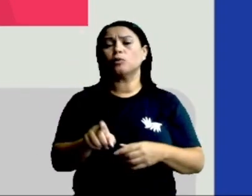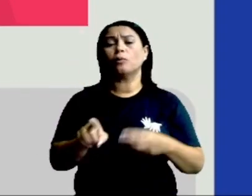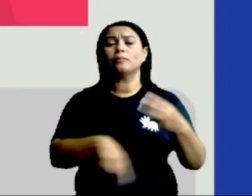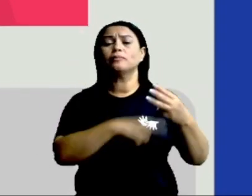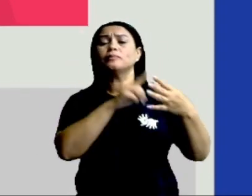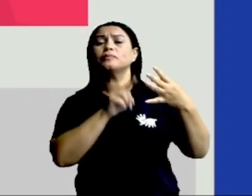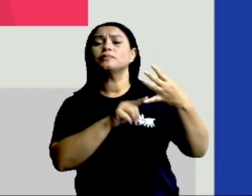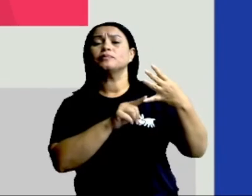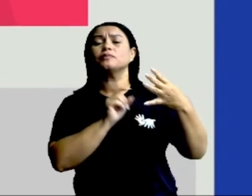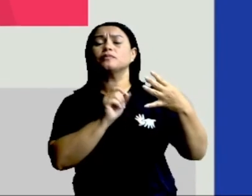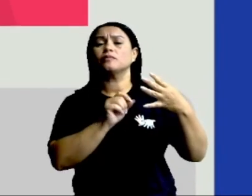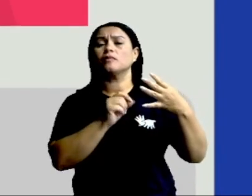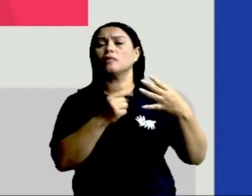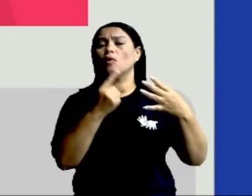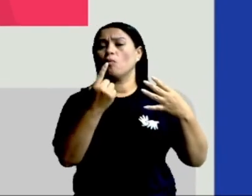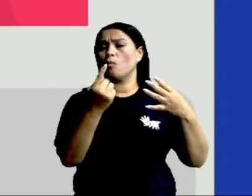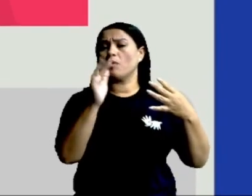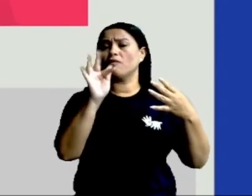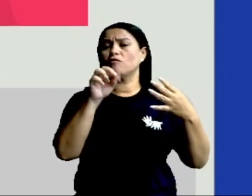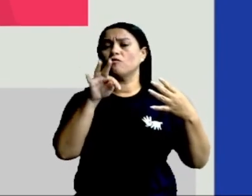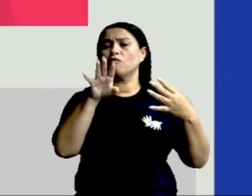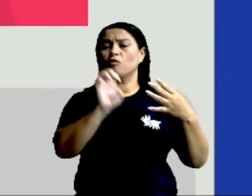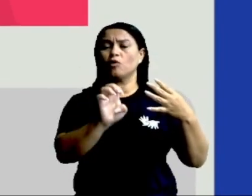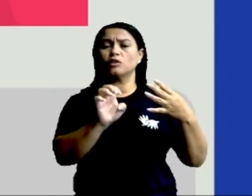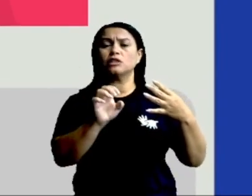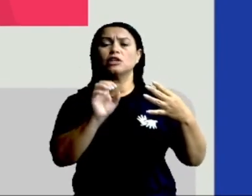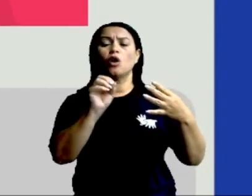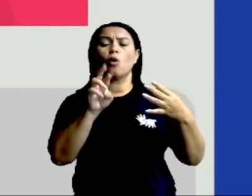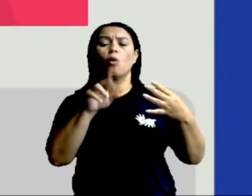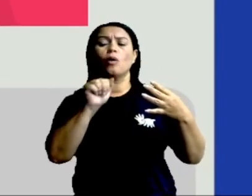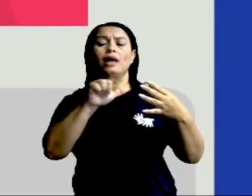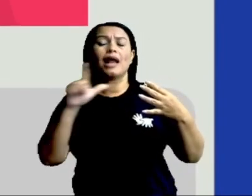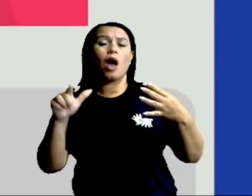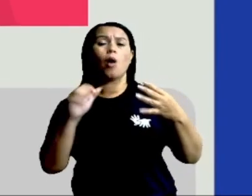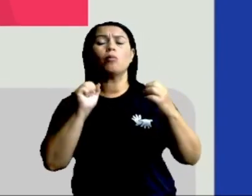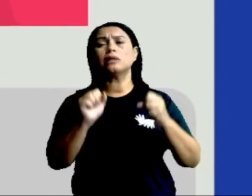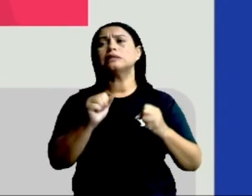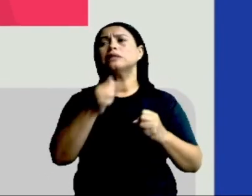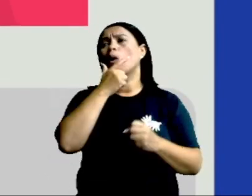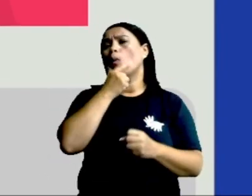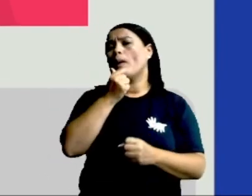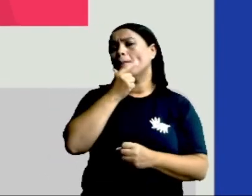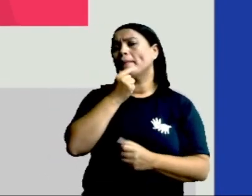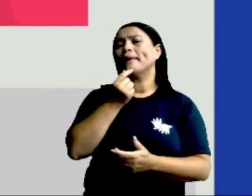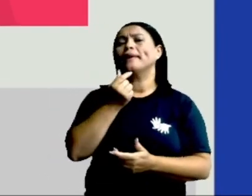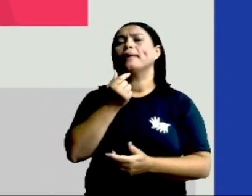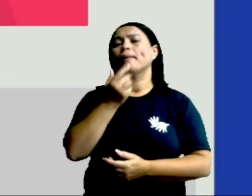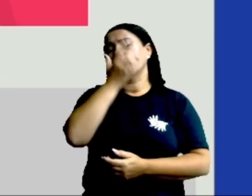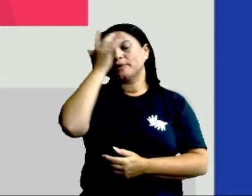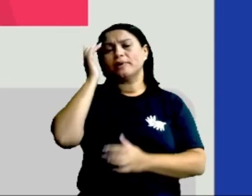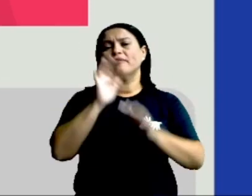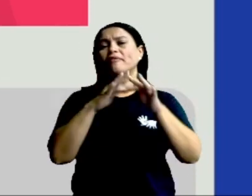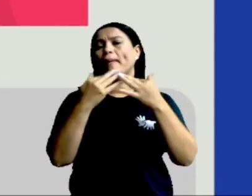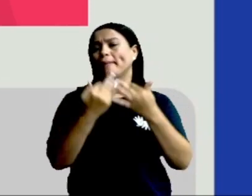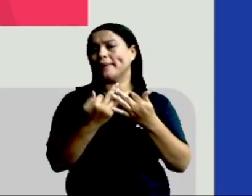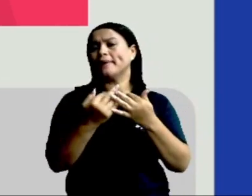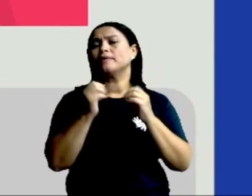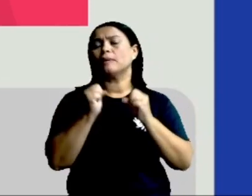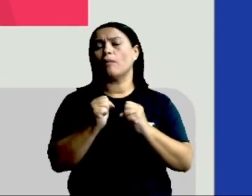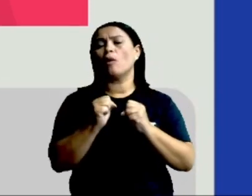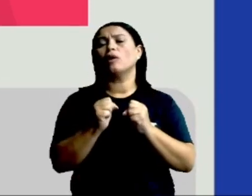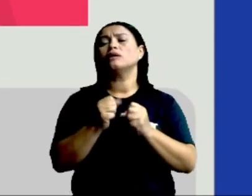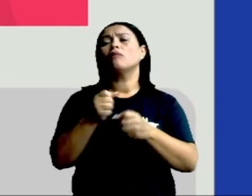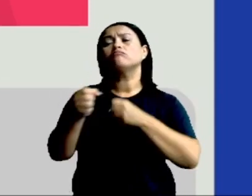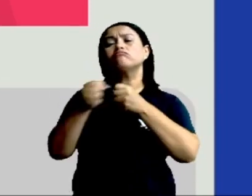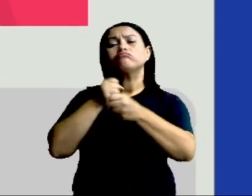quarta pista, uma fonte oral. Pode ser um amigo, membro da família, etc., entre outras coisas.